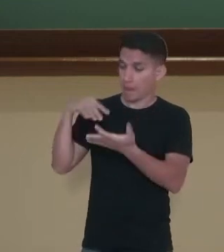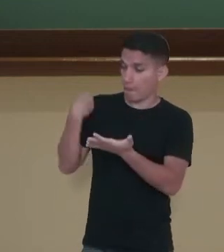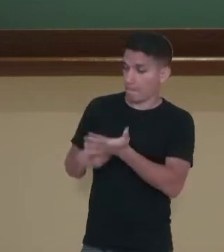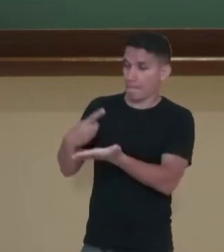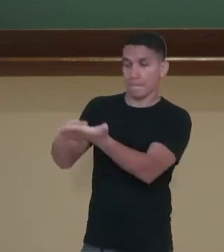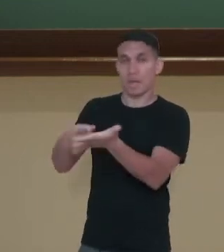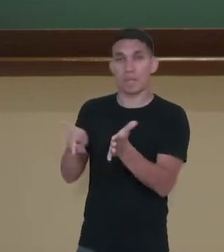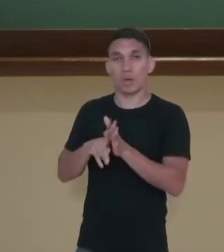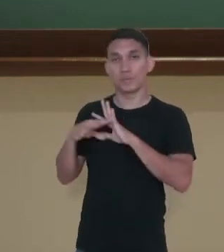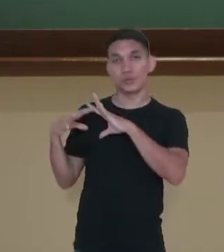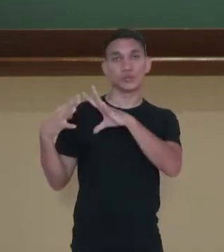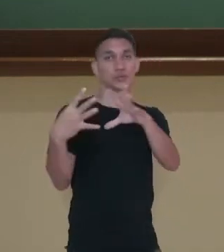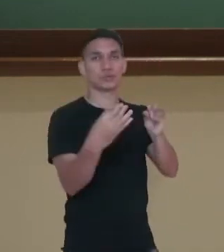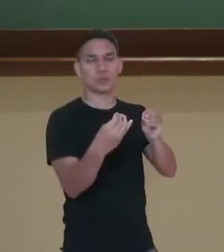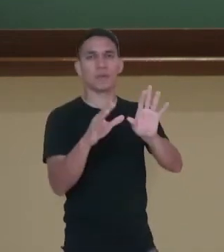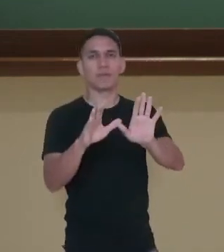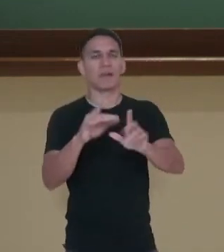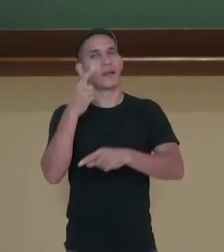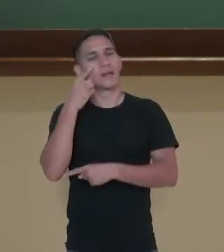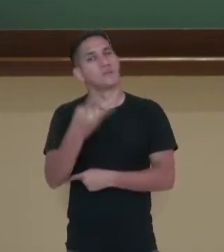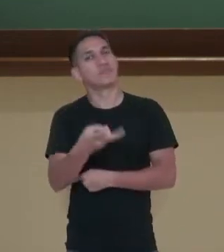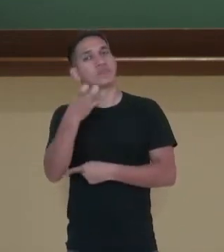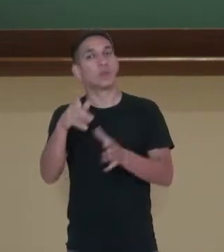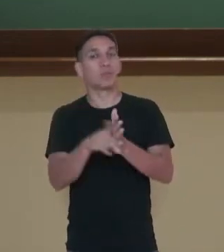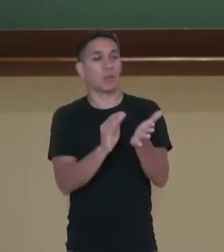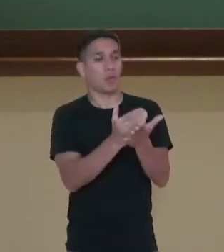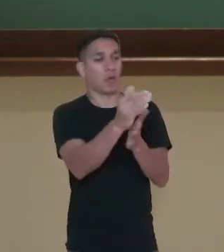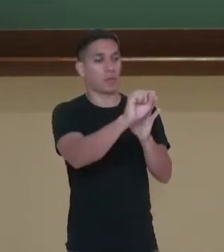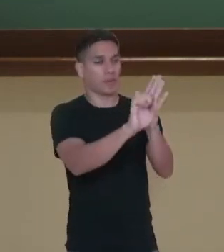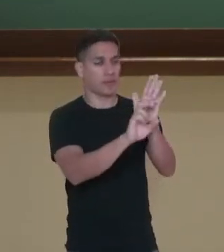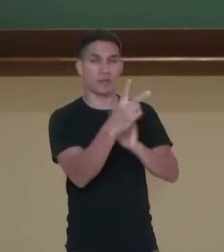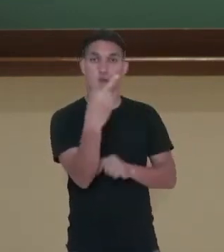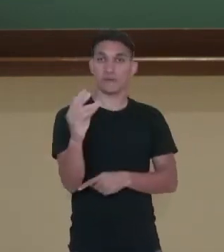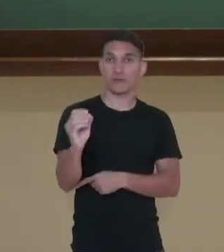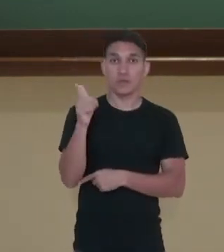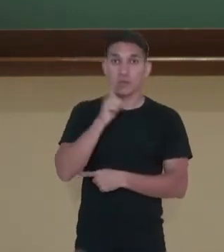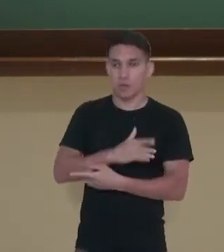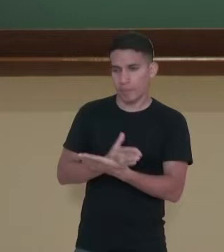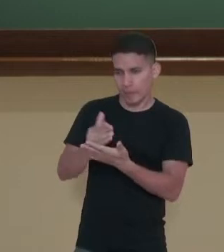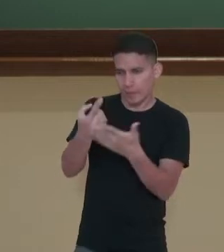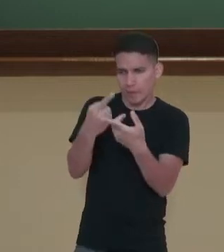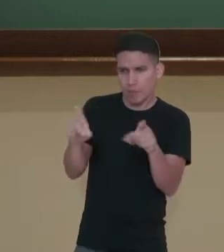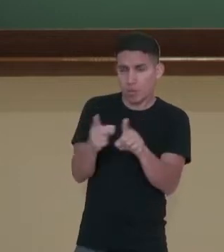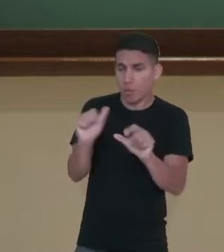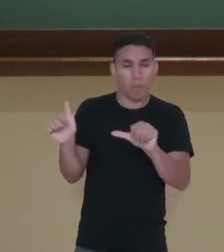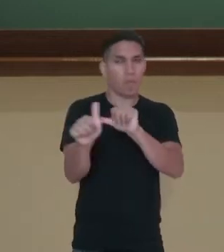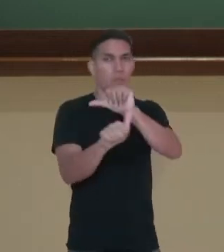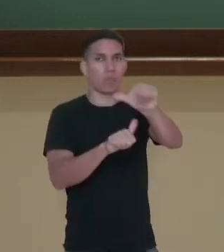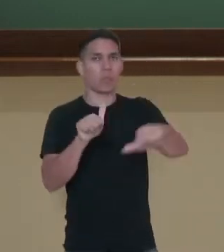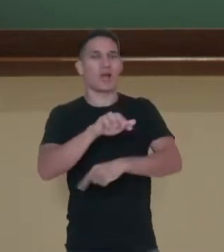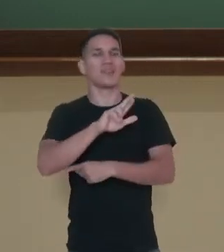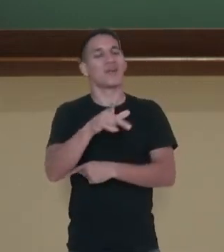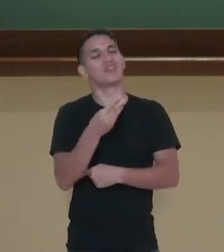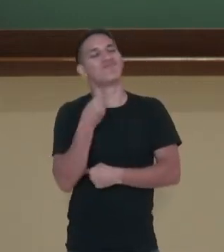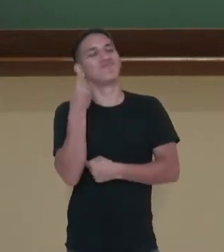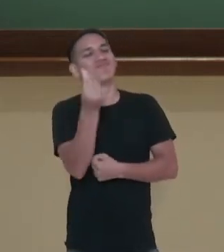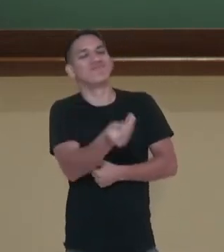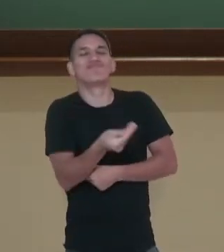convencionalizado por todos. Mas, veja, a partir do século XX nós vamos encontrar músicos que não se veem mais